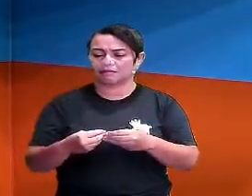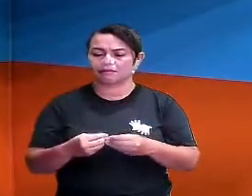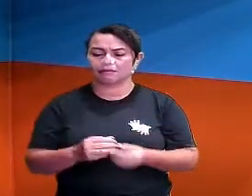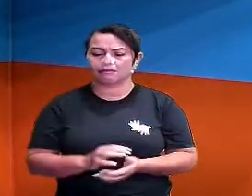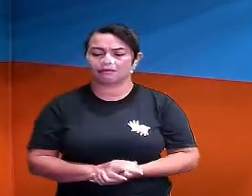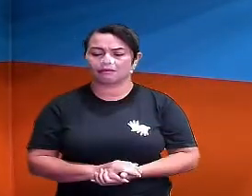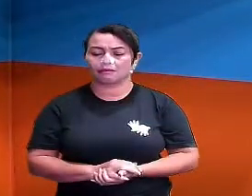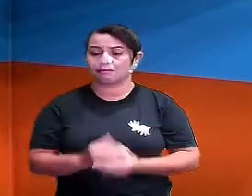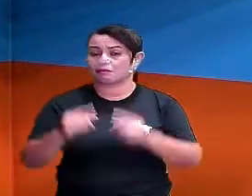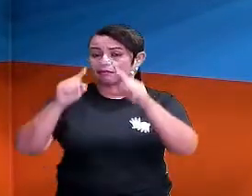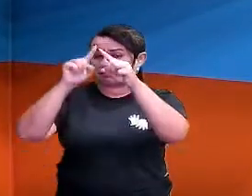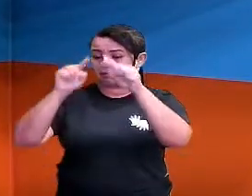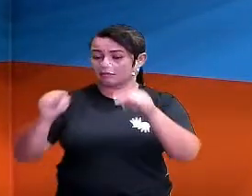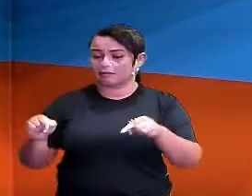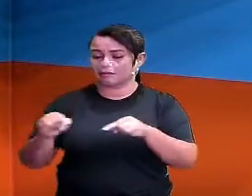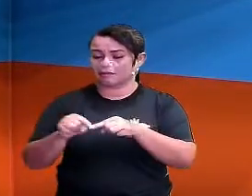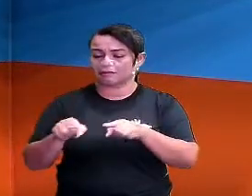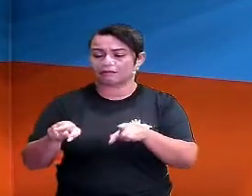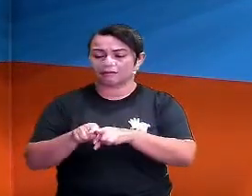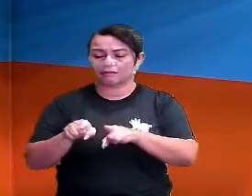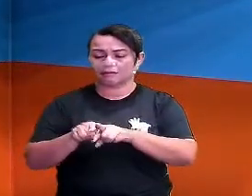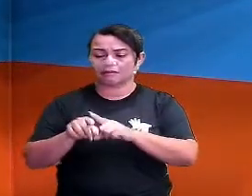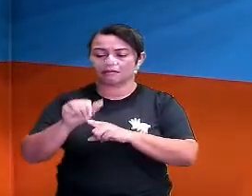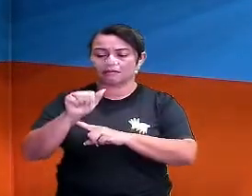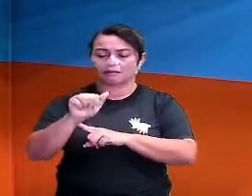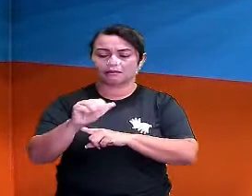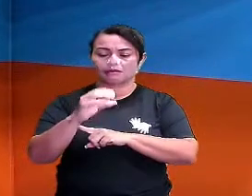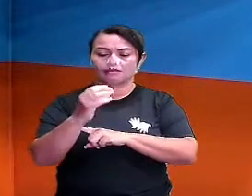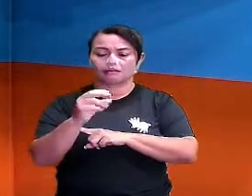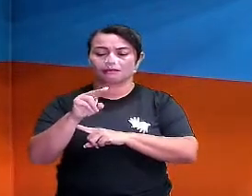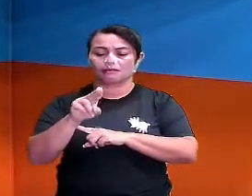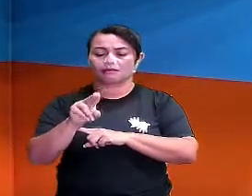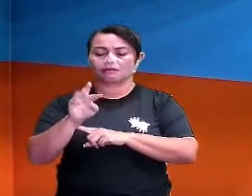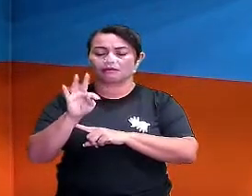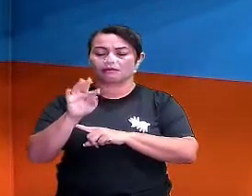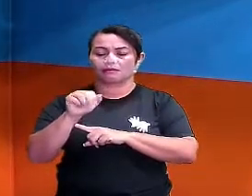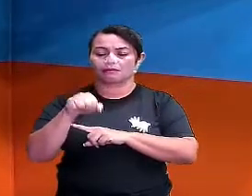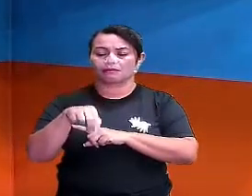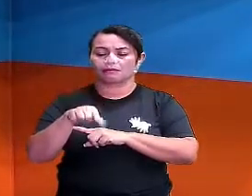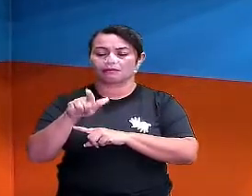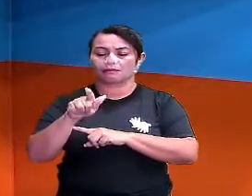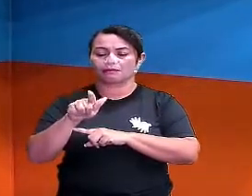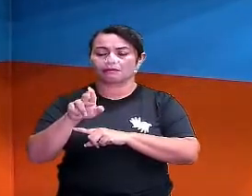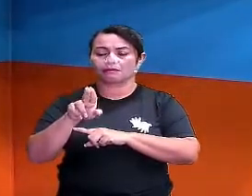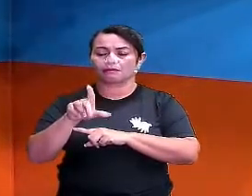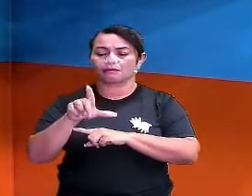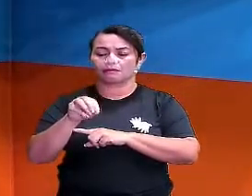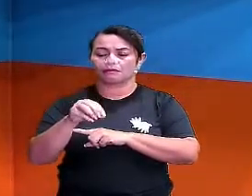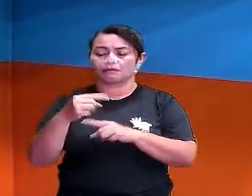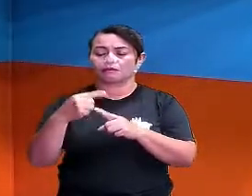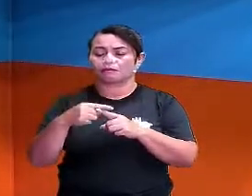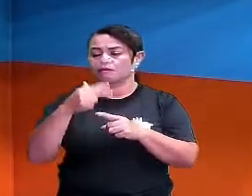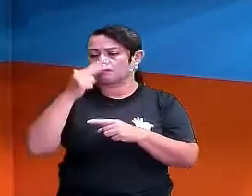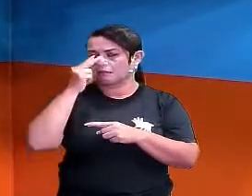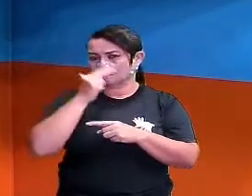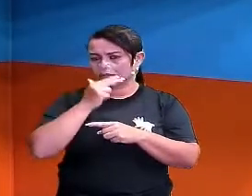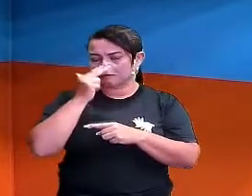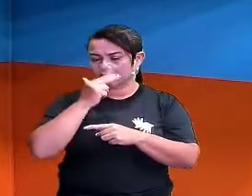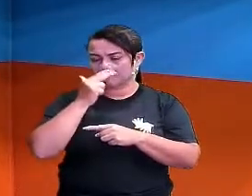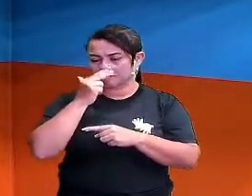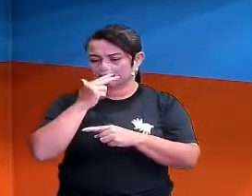nos lados. E ele ainda é acutângulo. Por que ele é acutângulo? Porque ele tem as mesmas